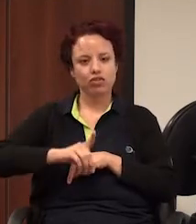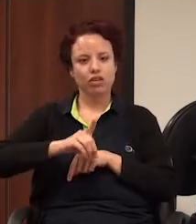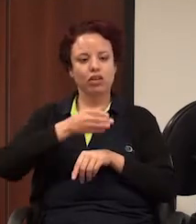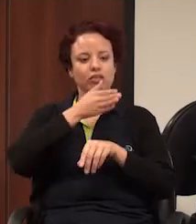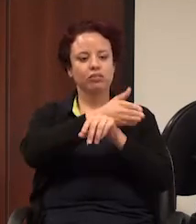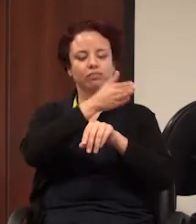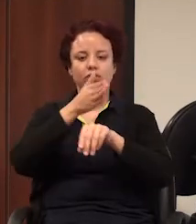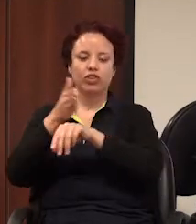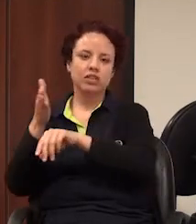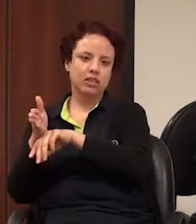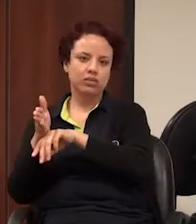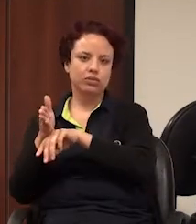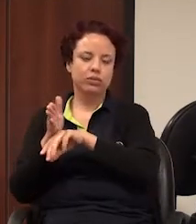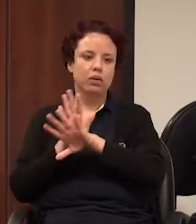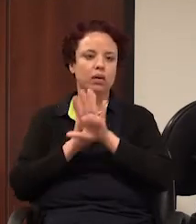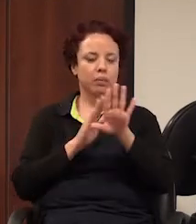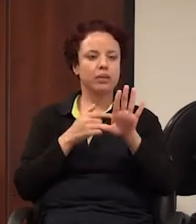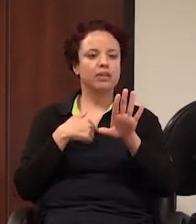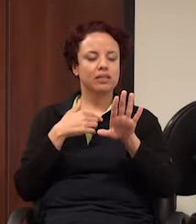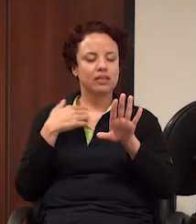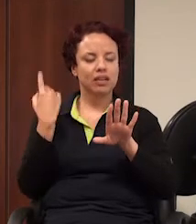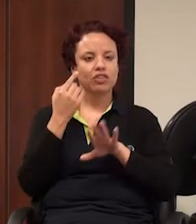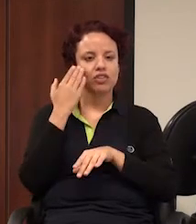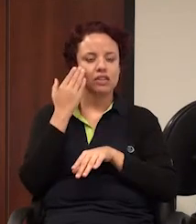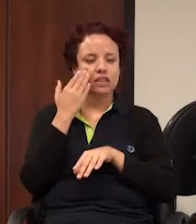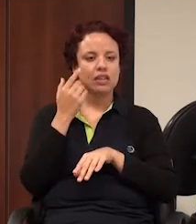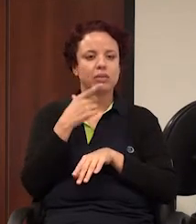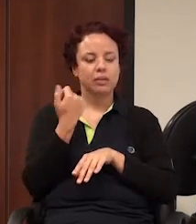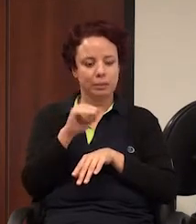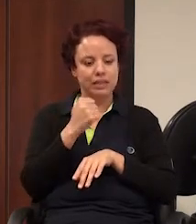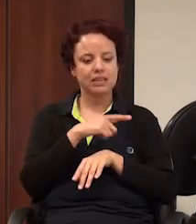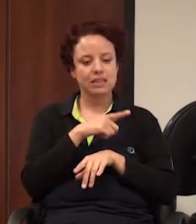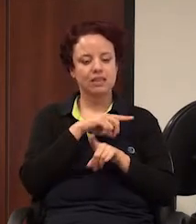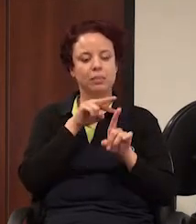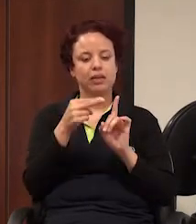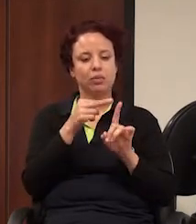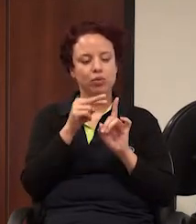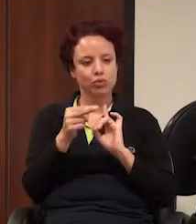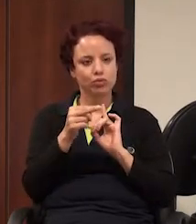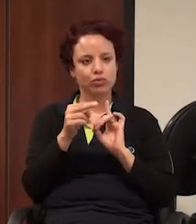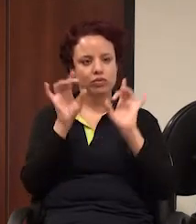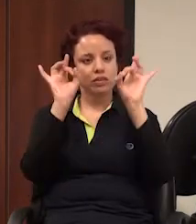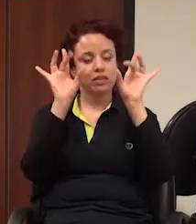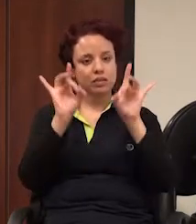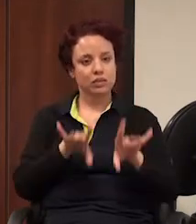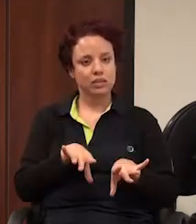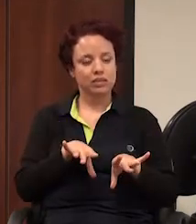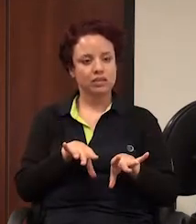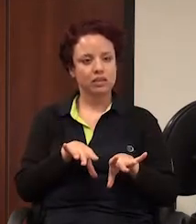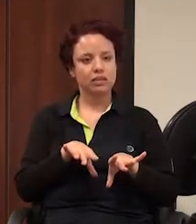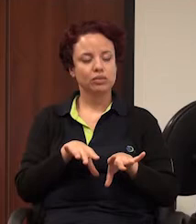sua melhor condição, tenha, mas a gente tem que ter também um pouco do olhar desse viés especializado. Né, não,